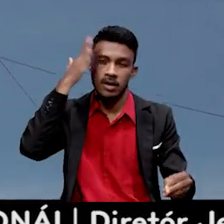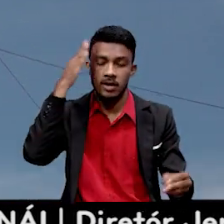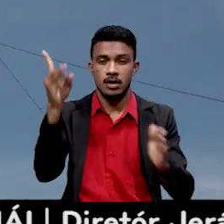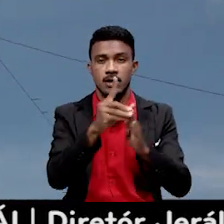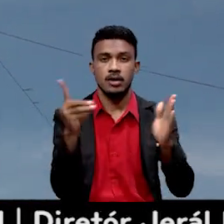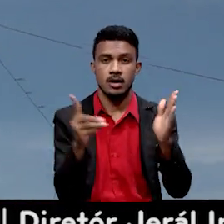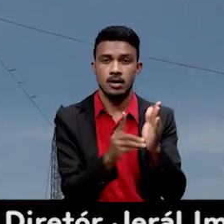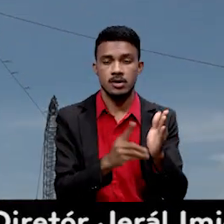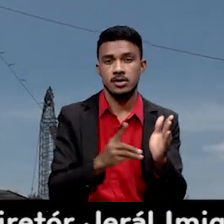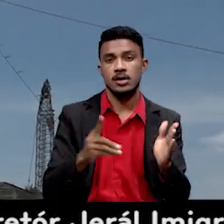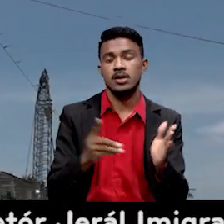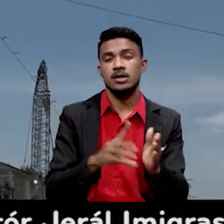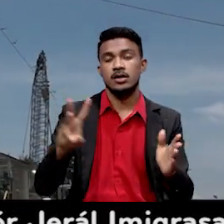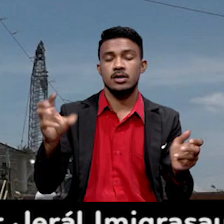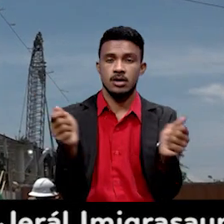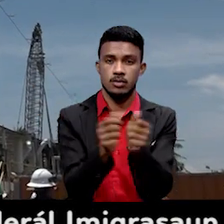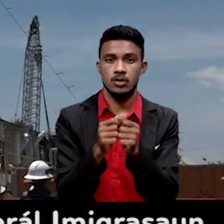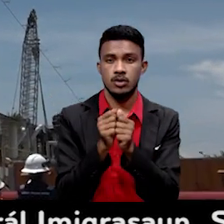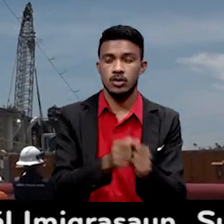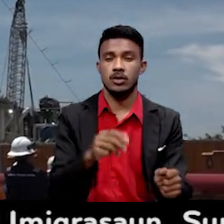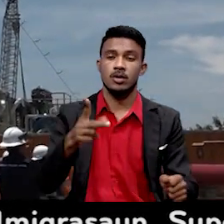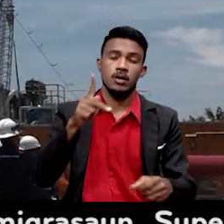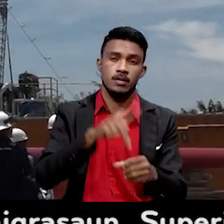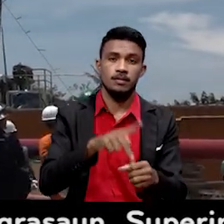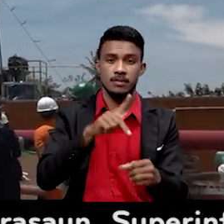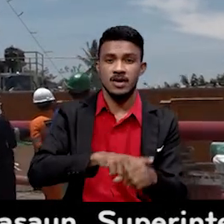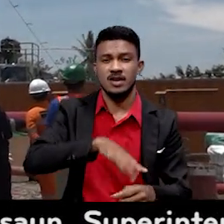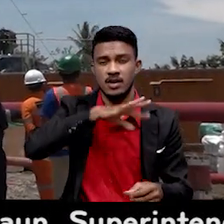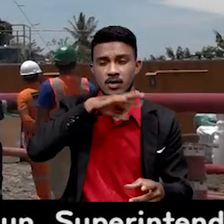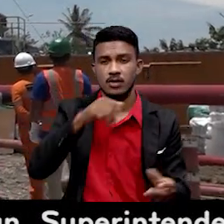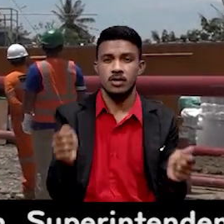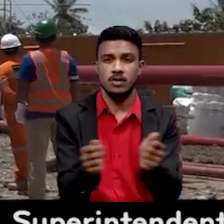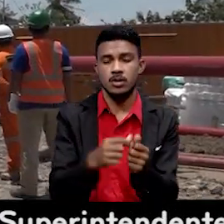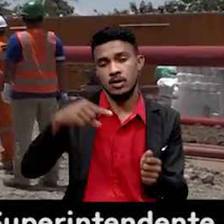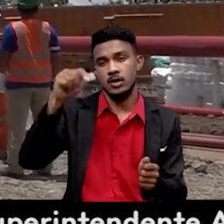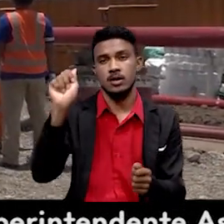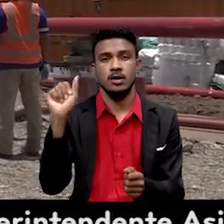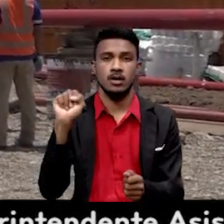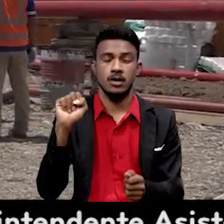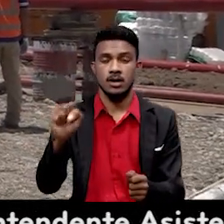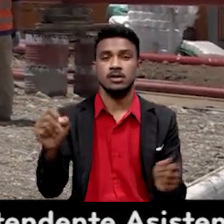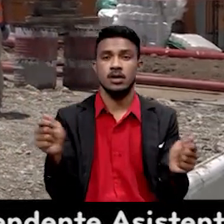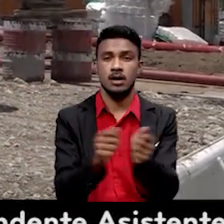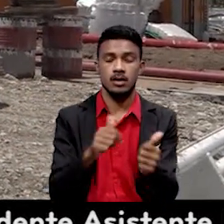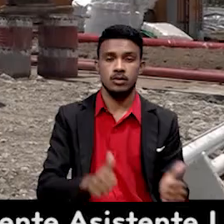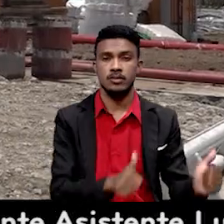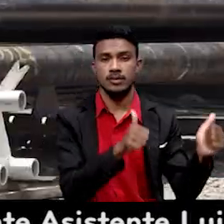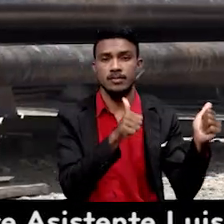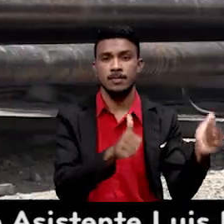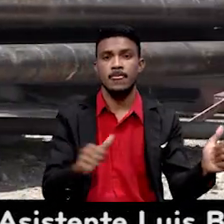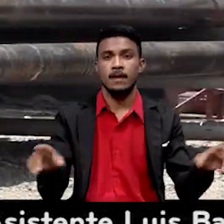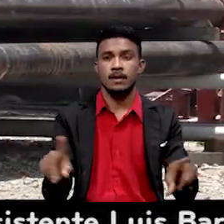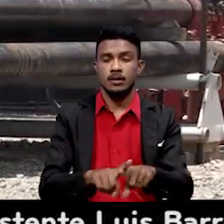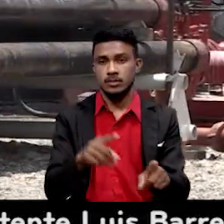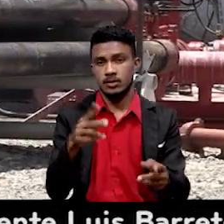seismico niang. Influxo hidrocarboneto hiracne retan divertido ba sistema gás niang, no implementa que dan procedimento ho de